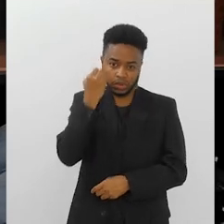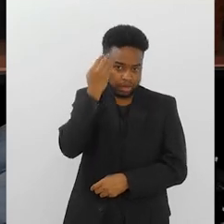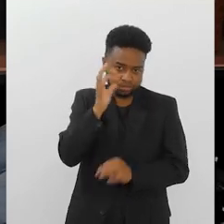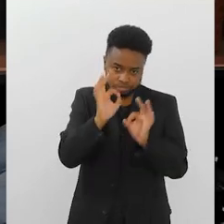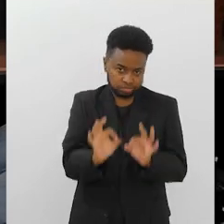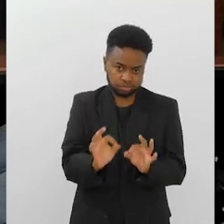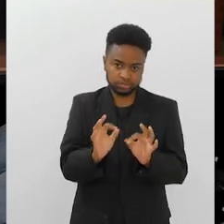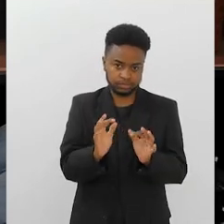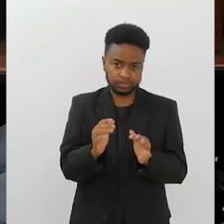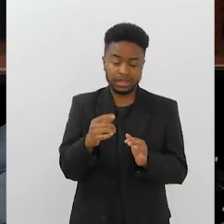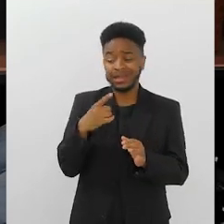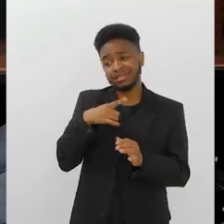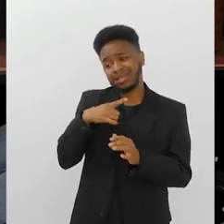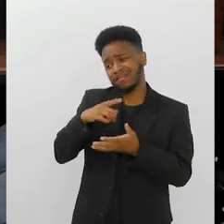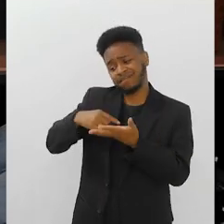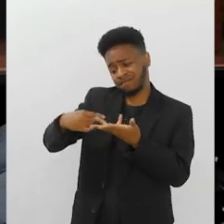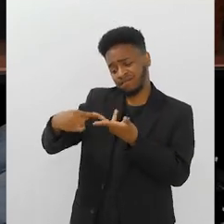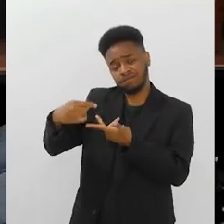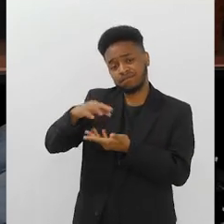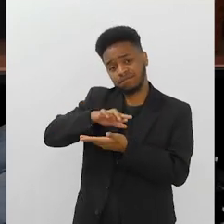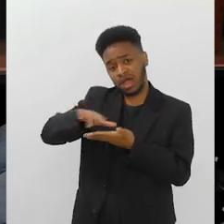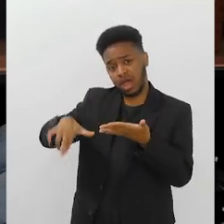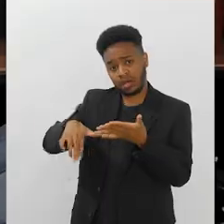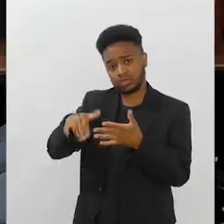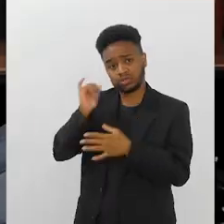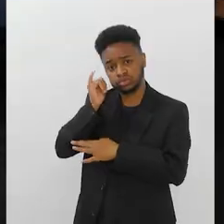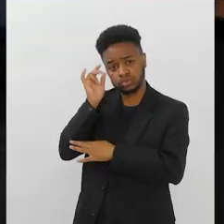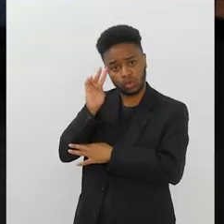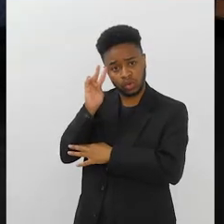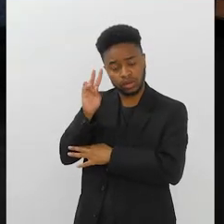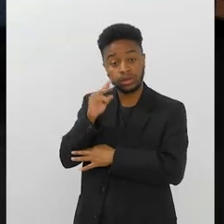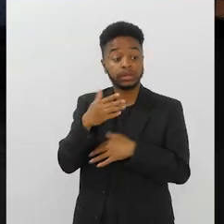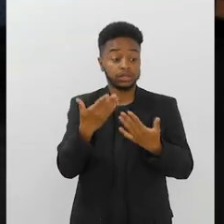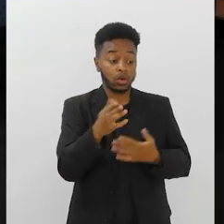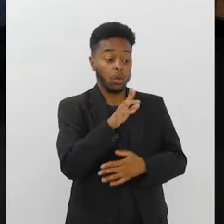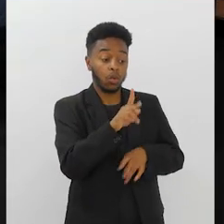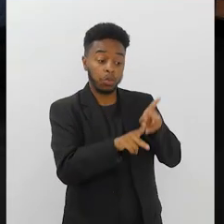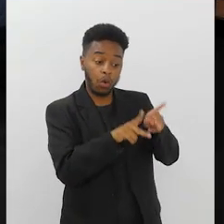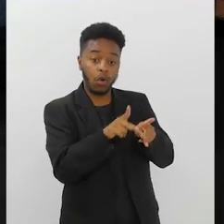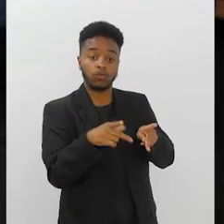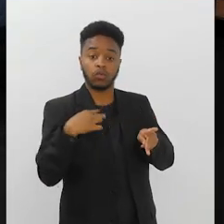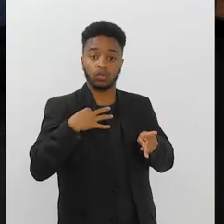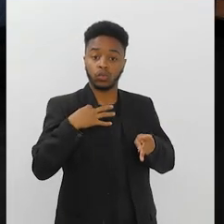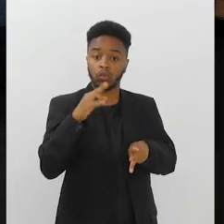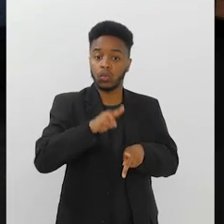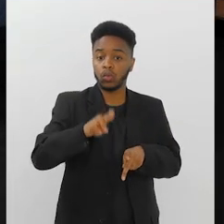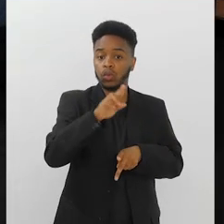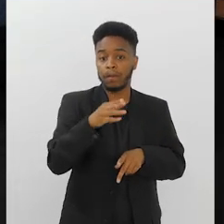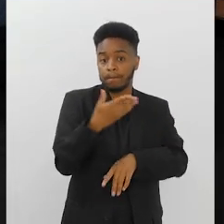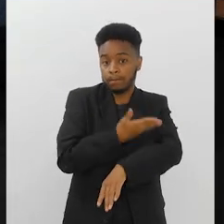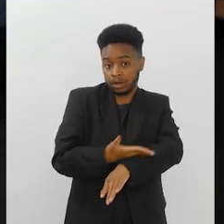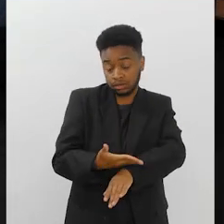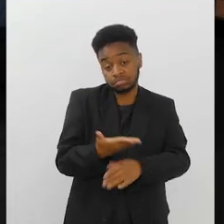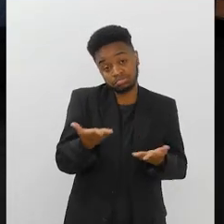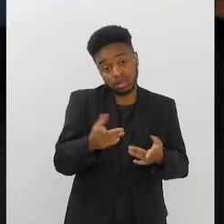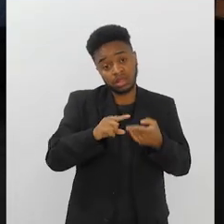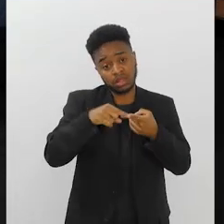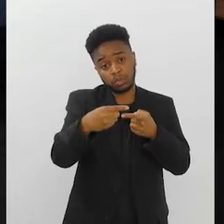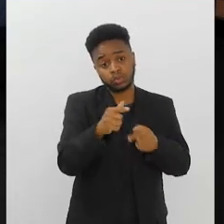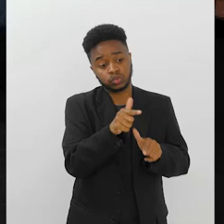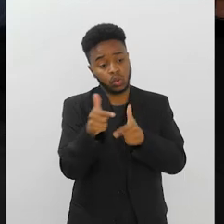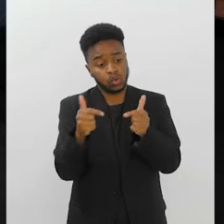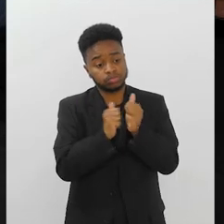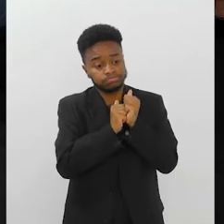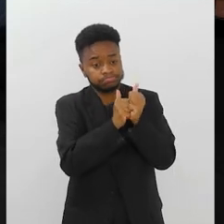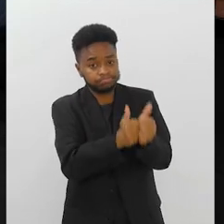confirmar gente a gente tem várias questões sobre essa questão de sexta-feira eles tram a roupa branca e aí as pessoas